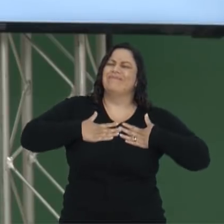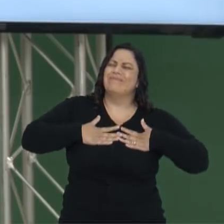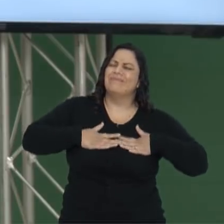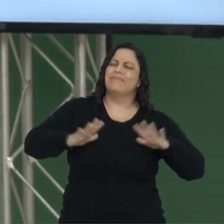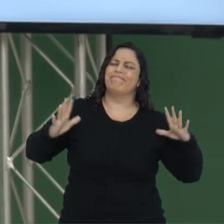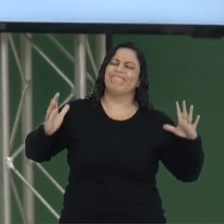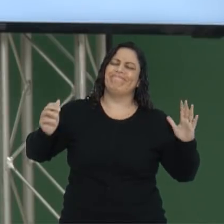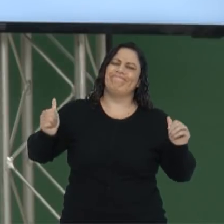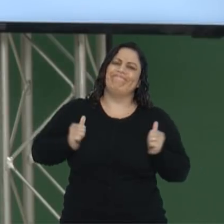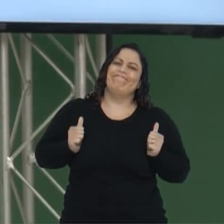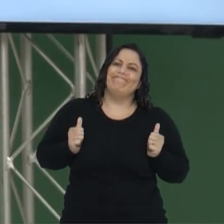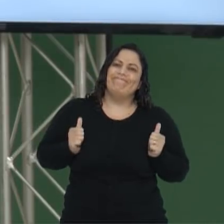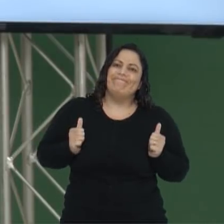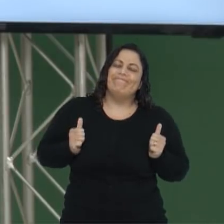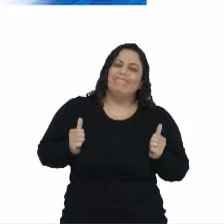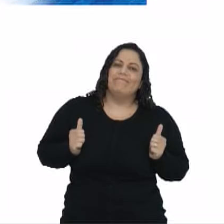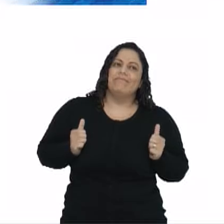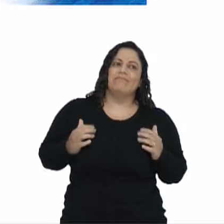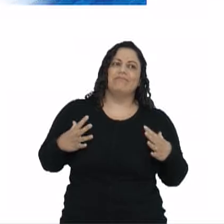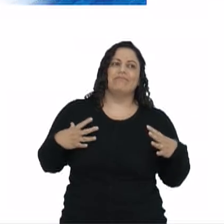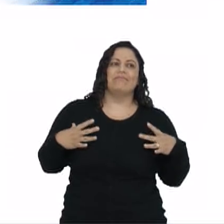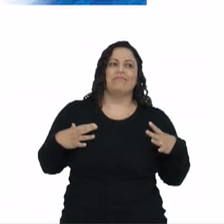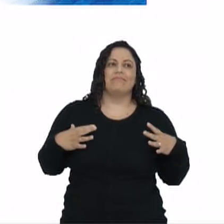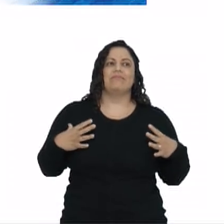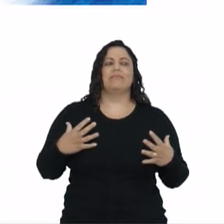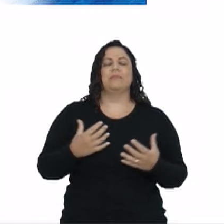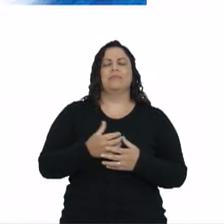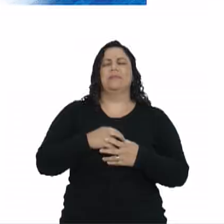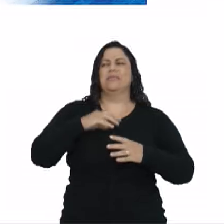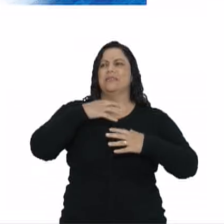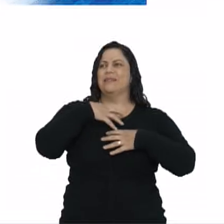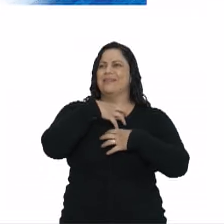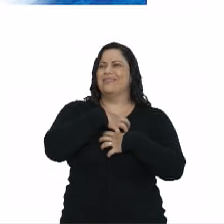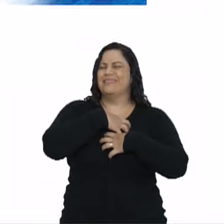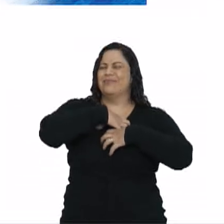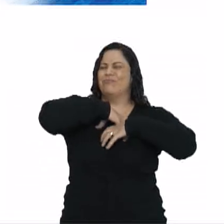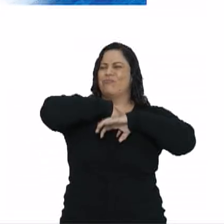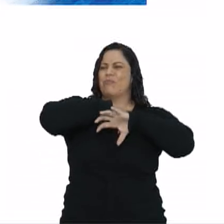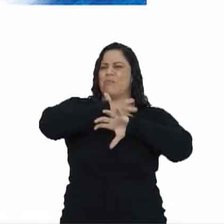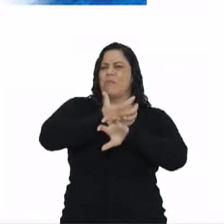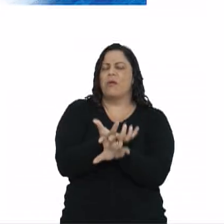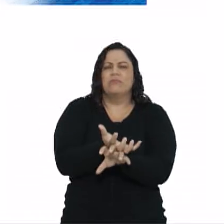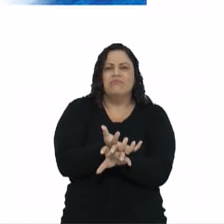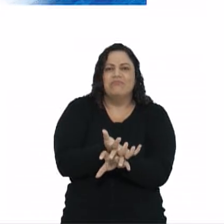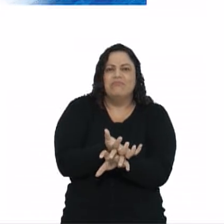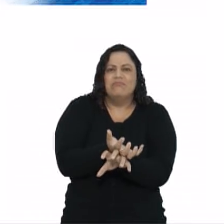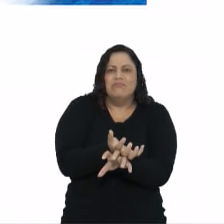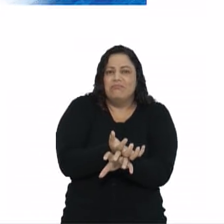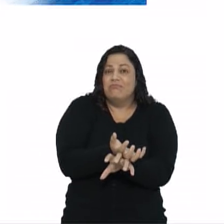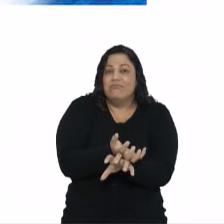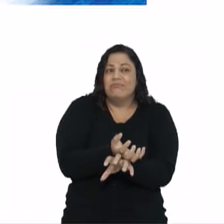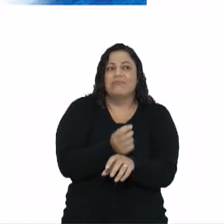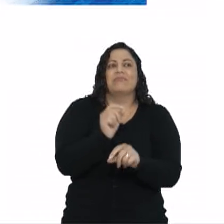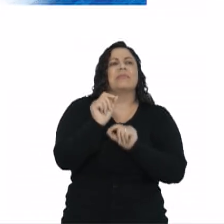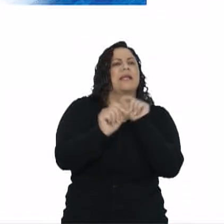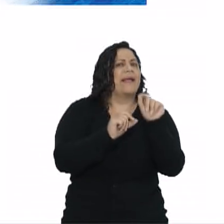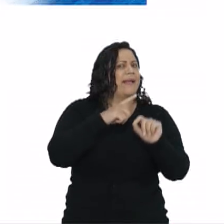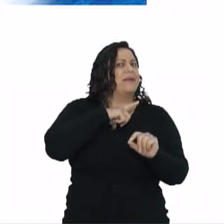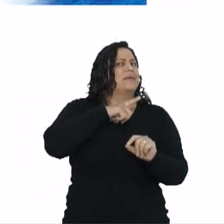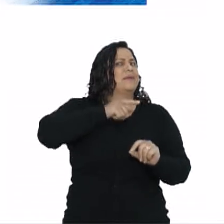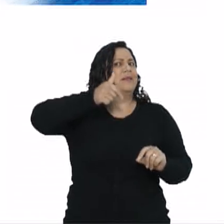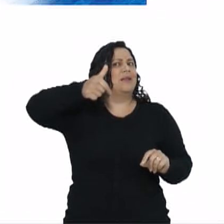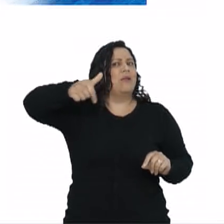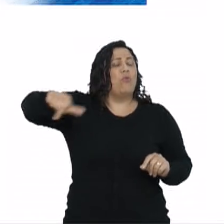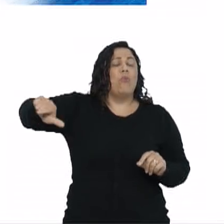folga. Veja, nos faz sentir vazios e inúteis. Há um ócio alienante. Mas existe também um outro